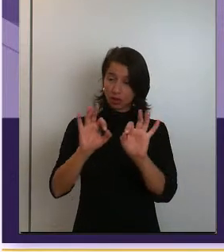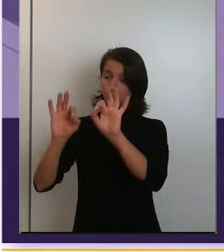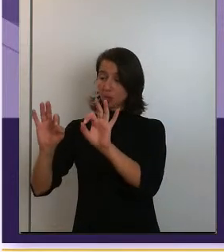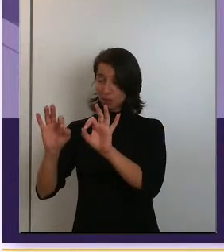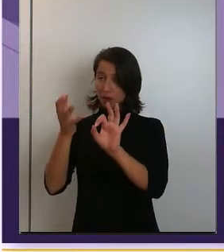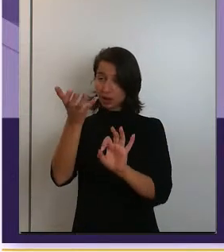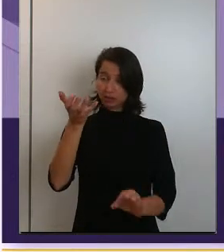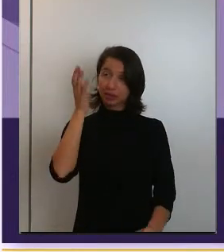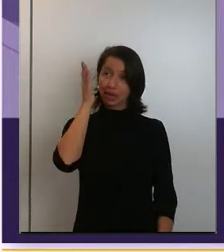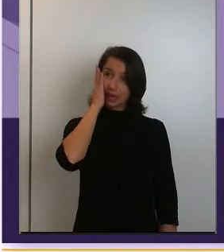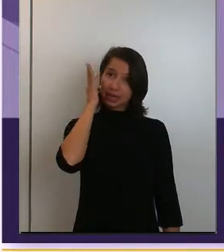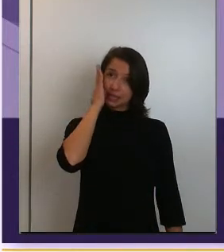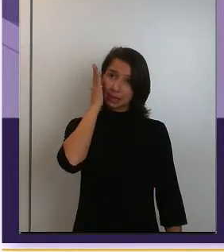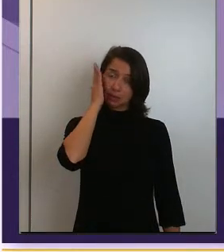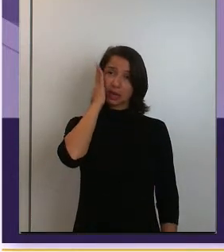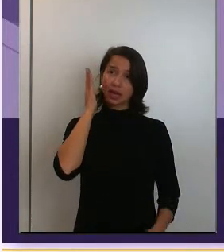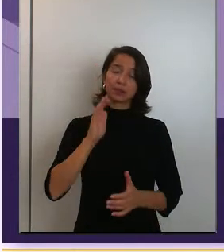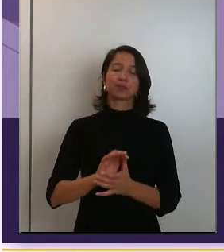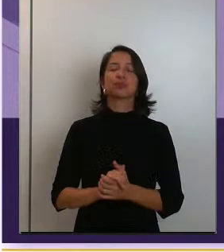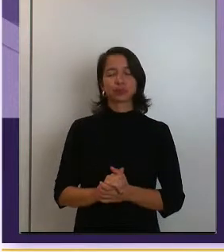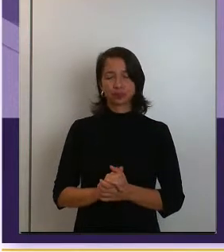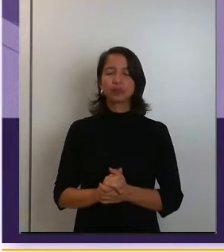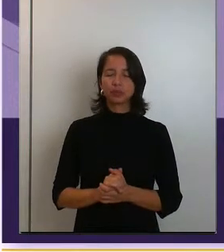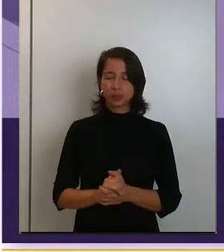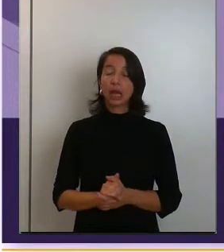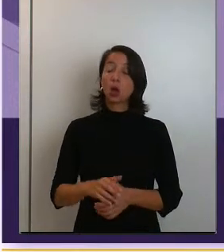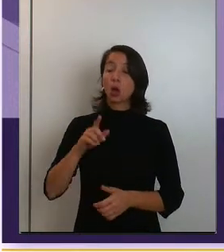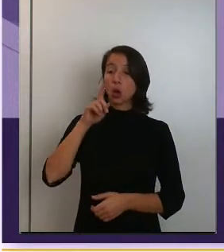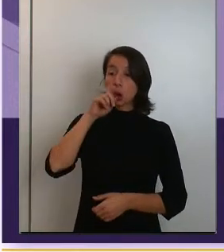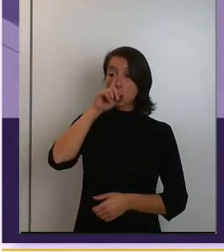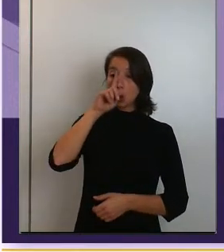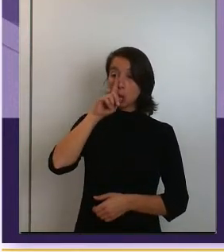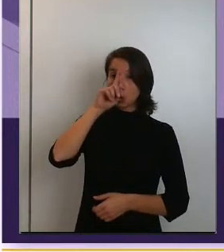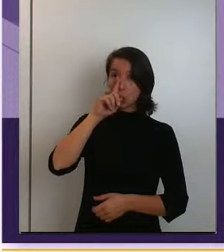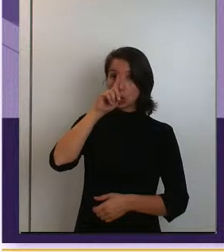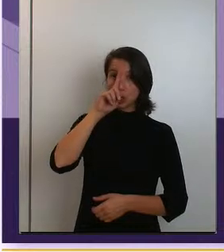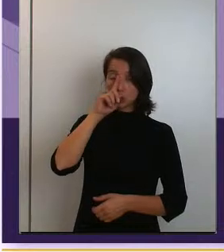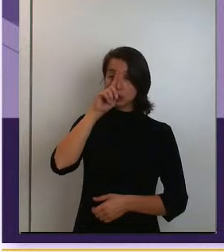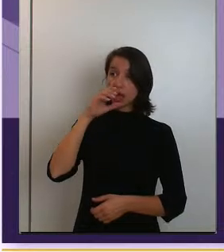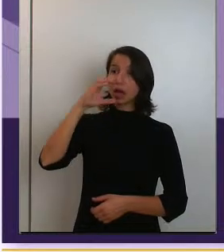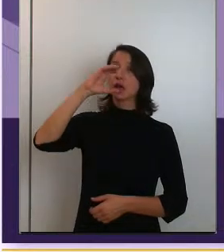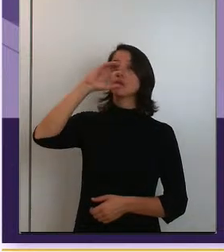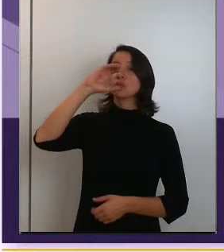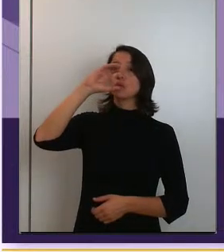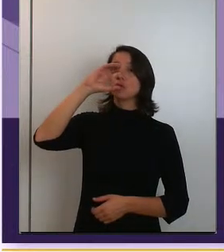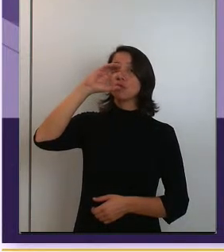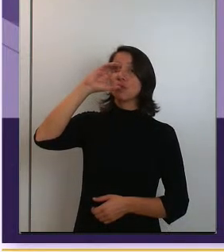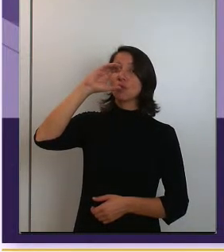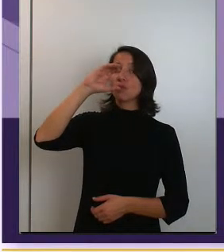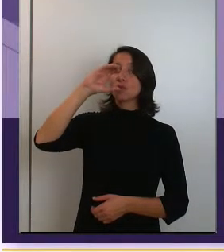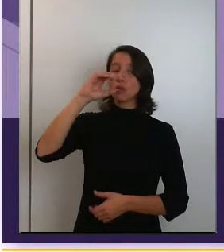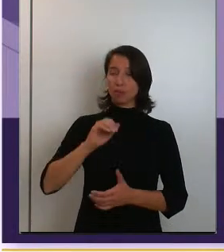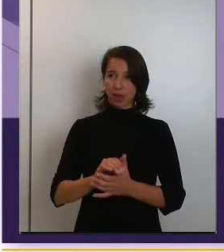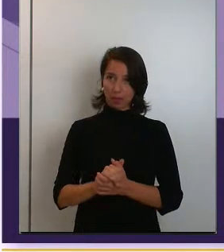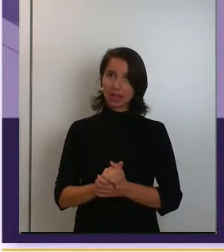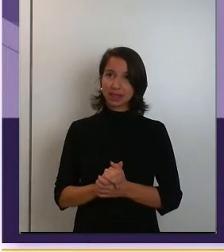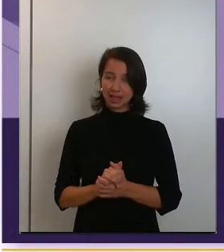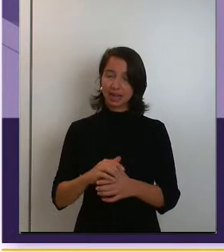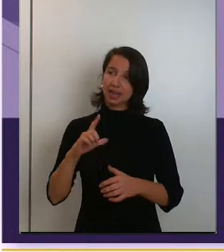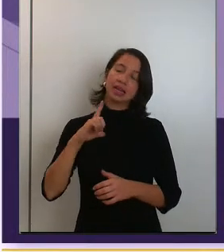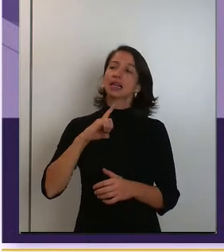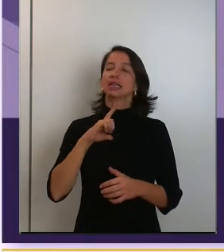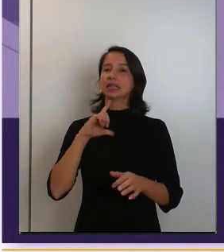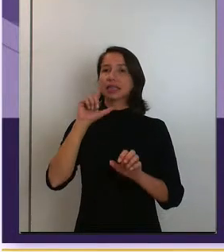Cristiano mencionou, que há um risco associado ao uso da mamadeira, e nós sabemos que muitas vezes as empresas